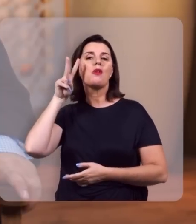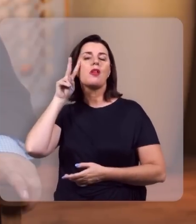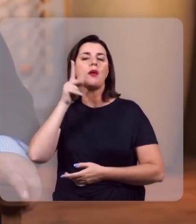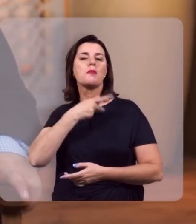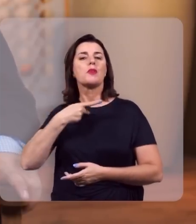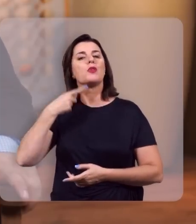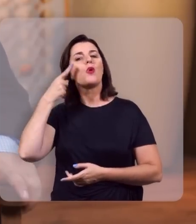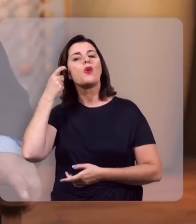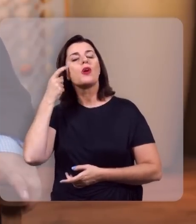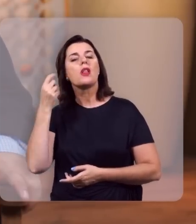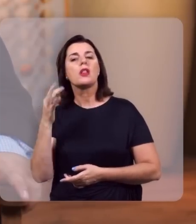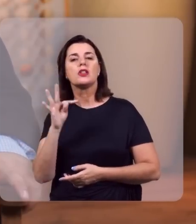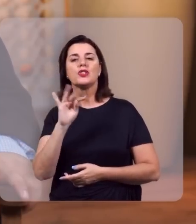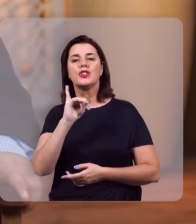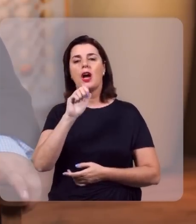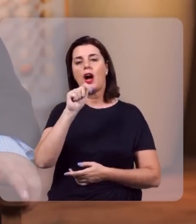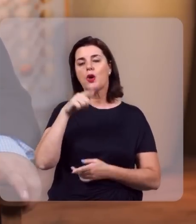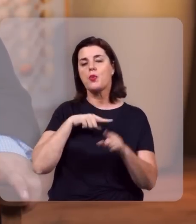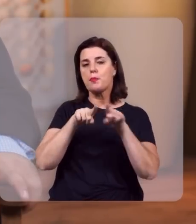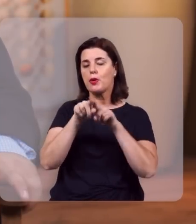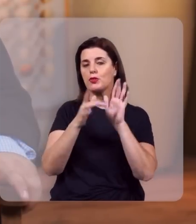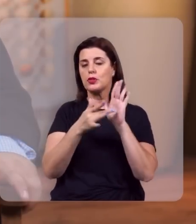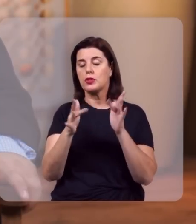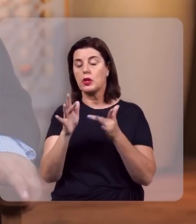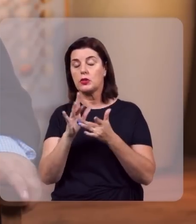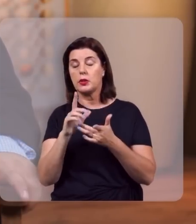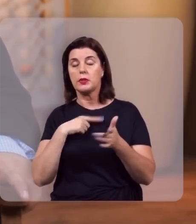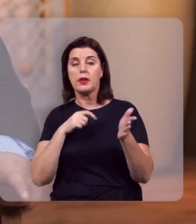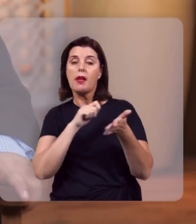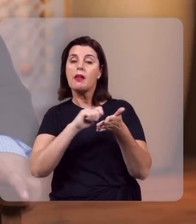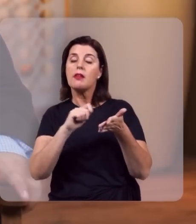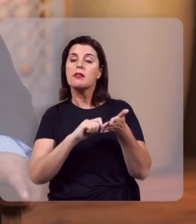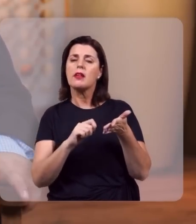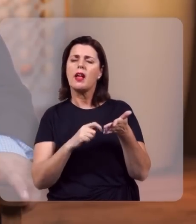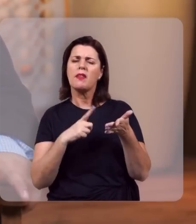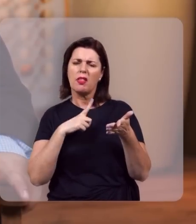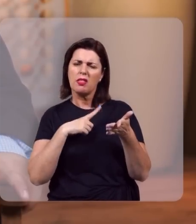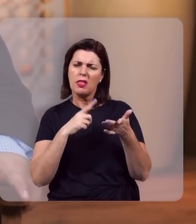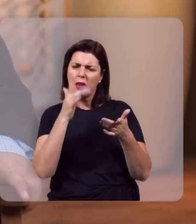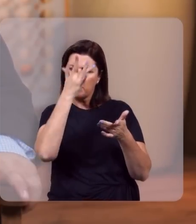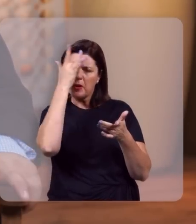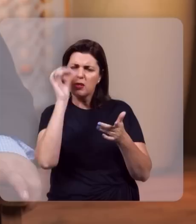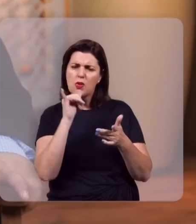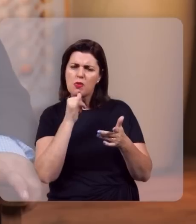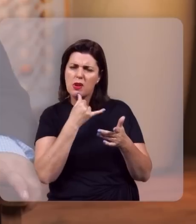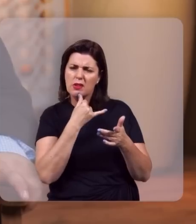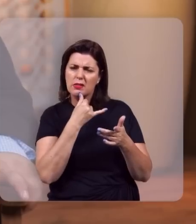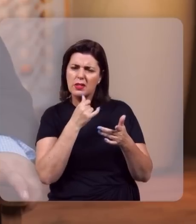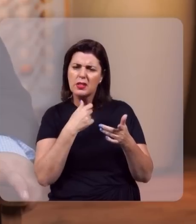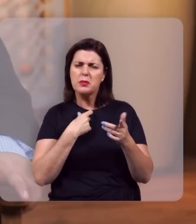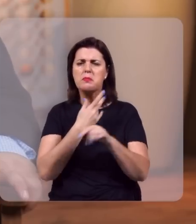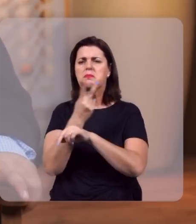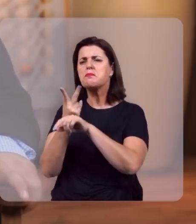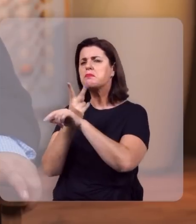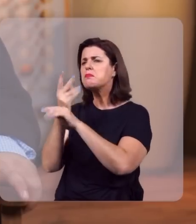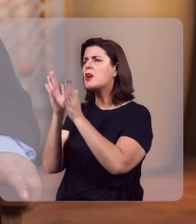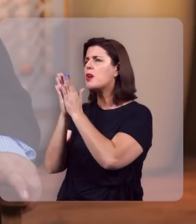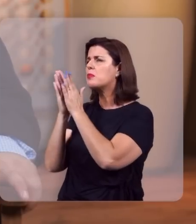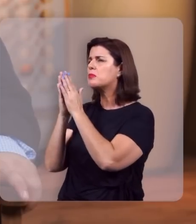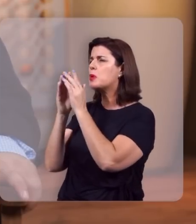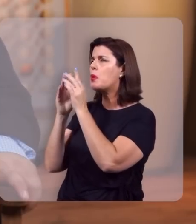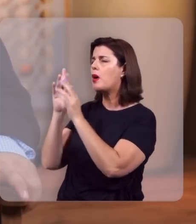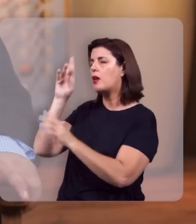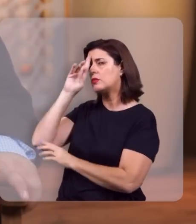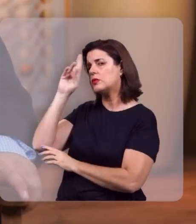boa. Eu me lembro, reverendo Rodrigo, de Tiago, irmão de Jesus, que escreve: está alguém triste, faça oração, busque ao